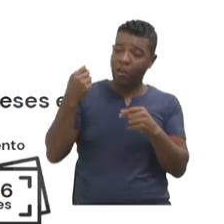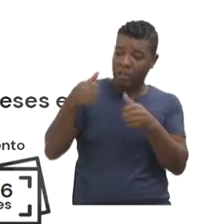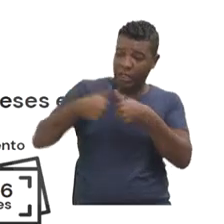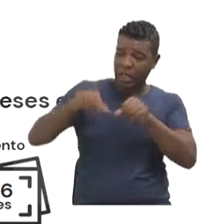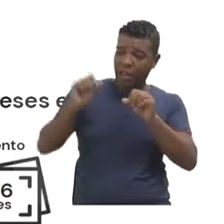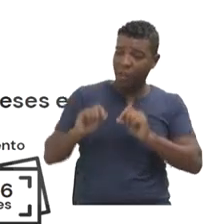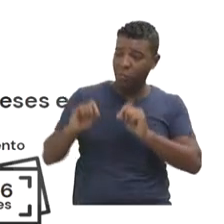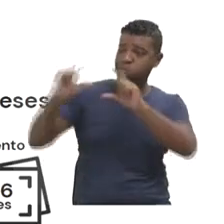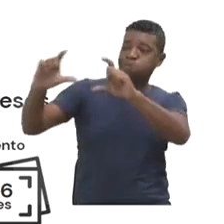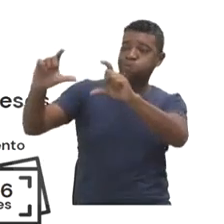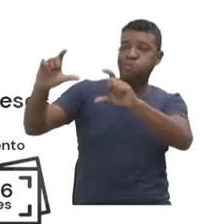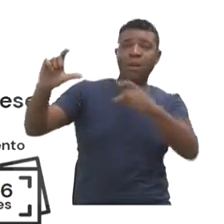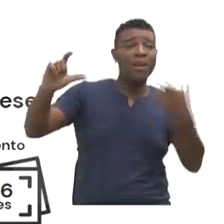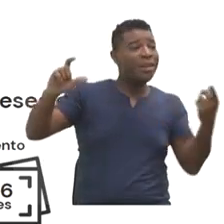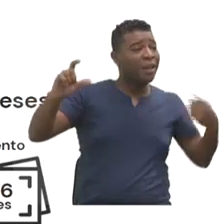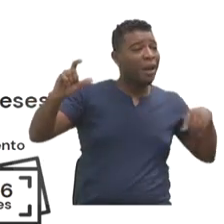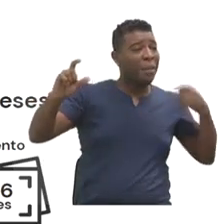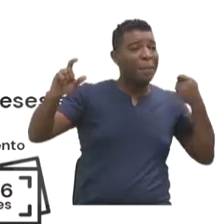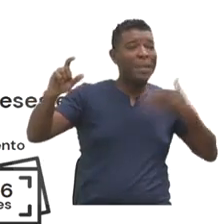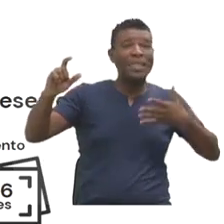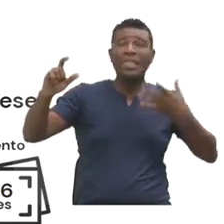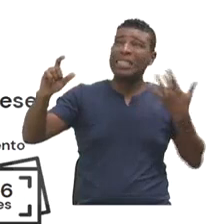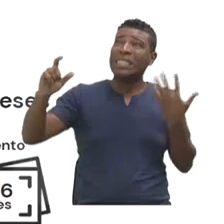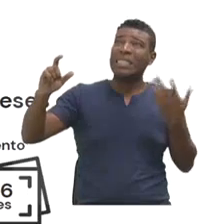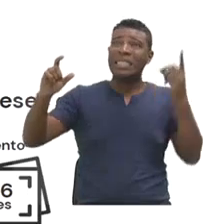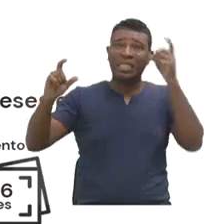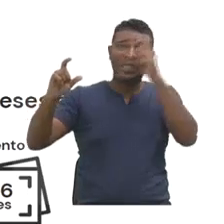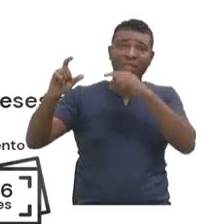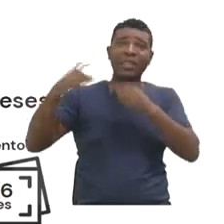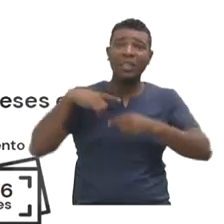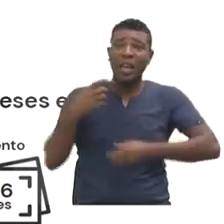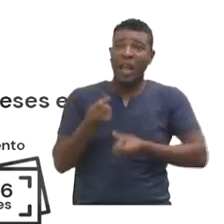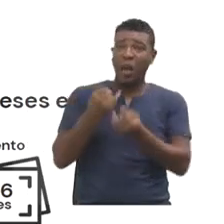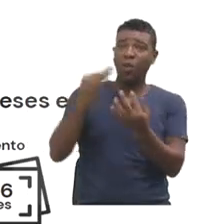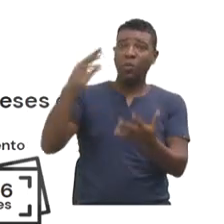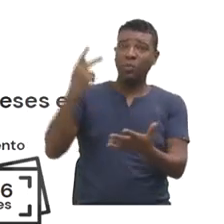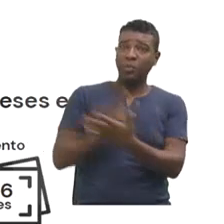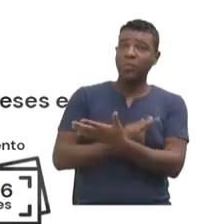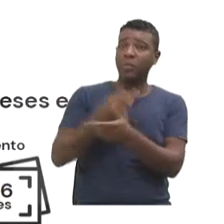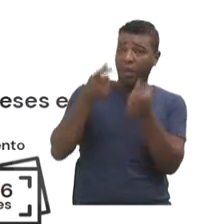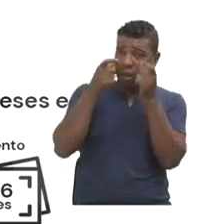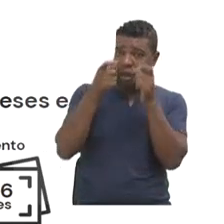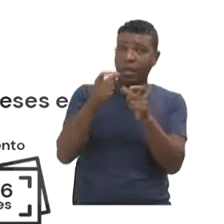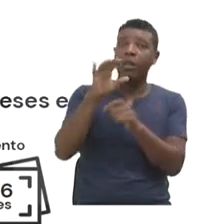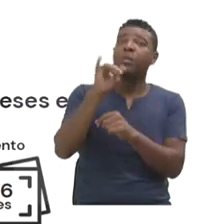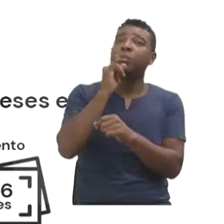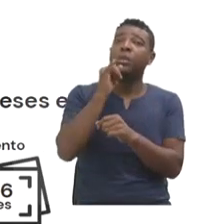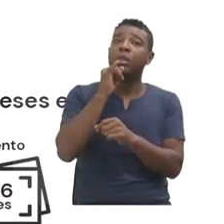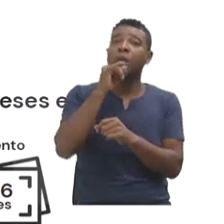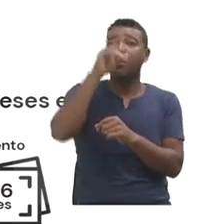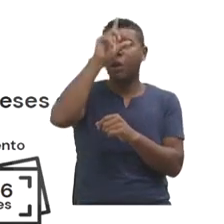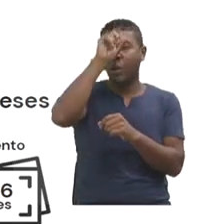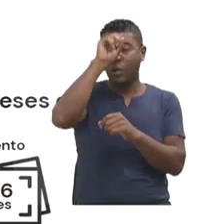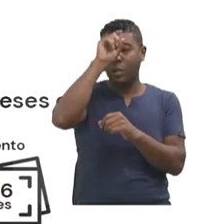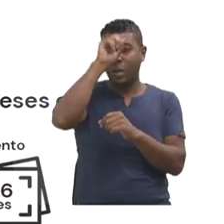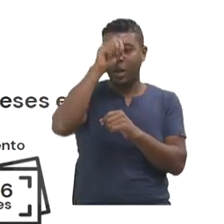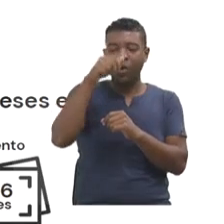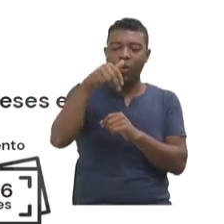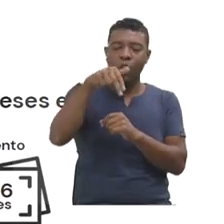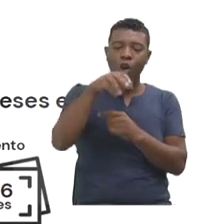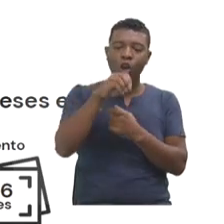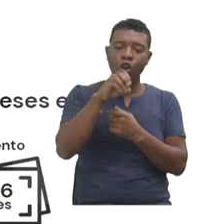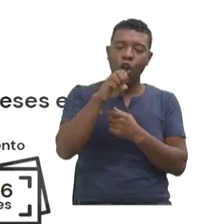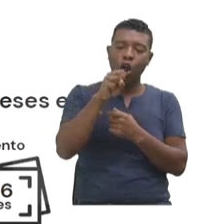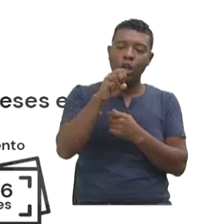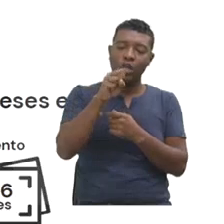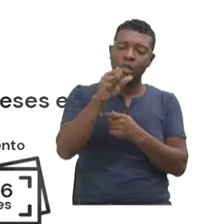recurso temos aí alguns casos interessantes como a o Hospital Nossa Senhora da Saúde lá em Diamantina que tem